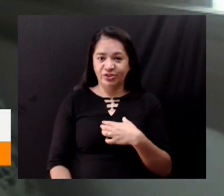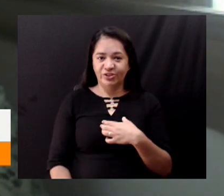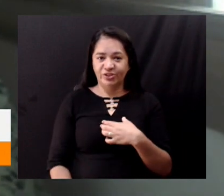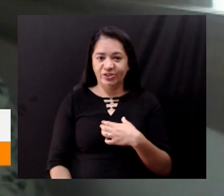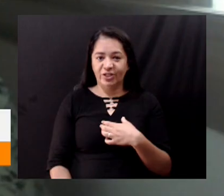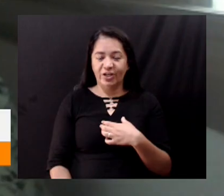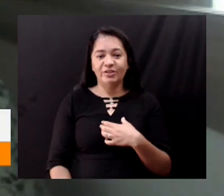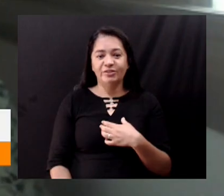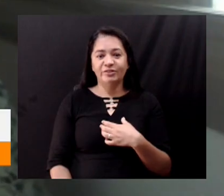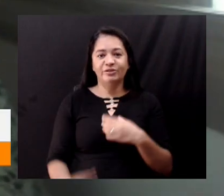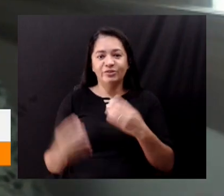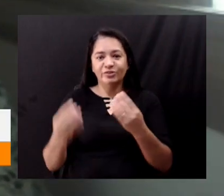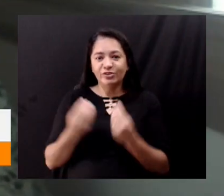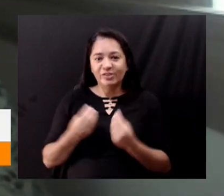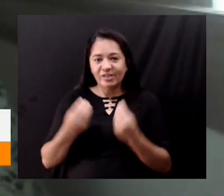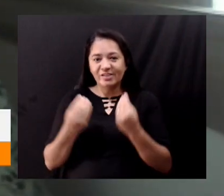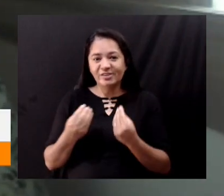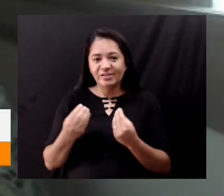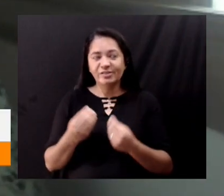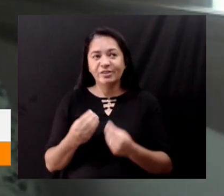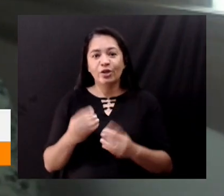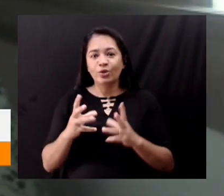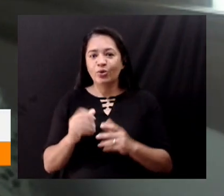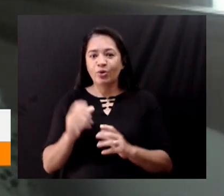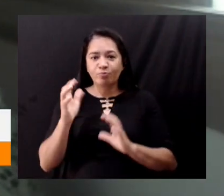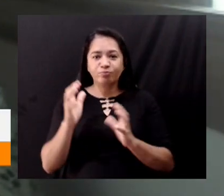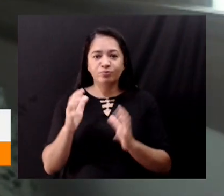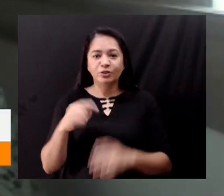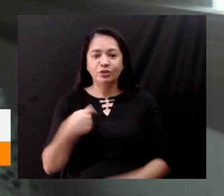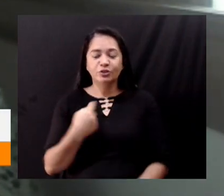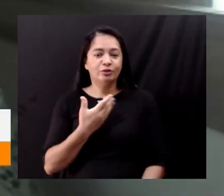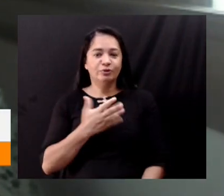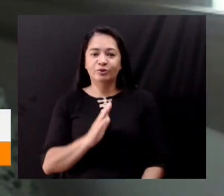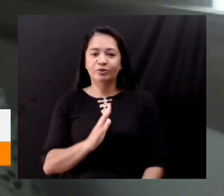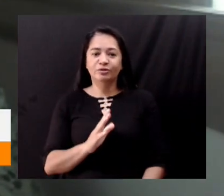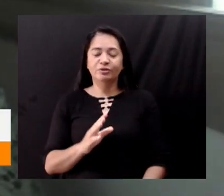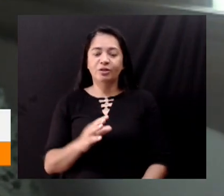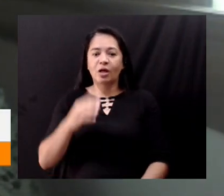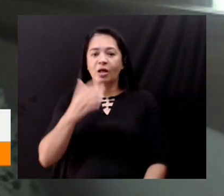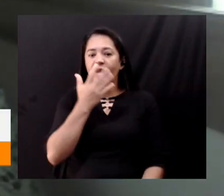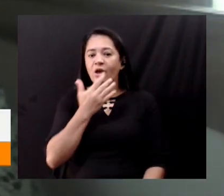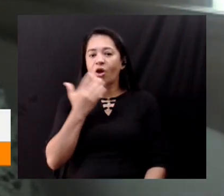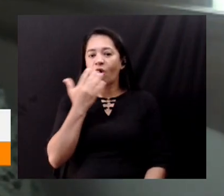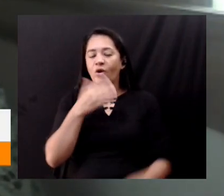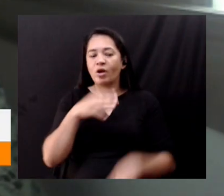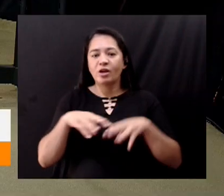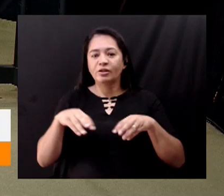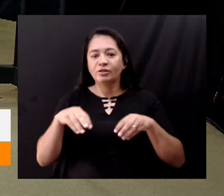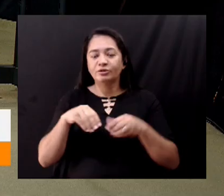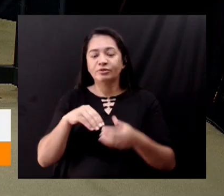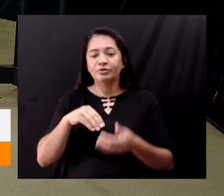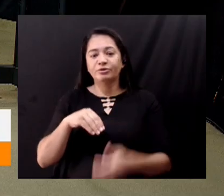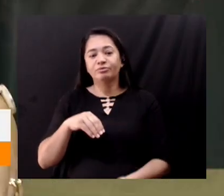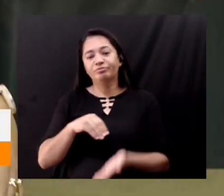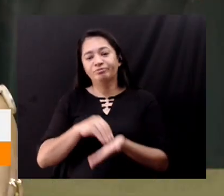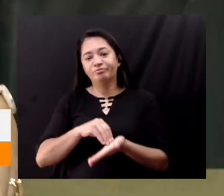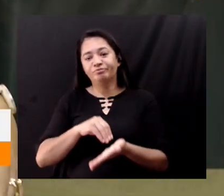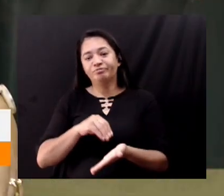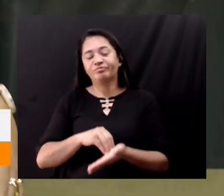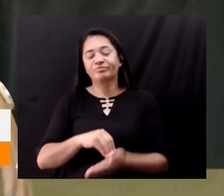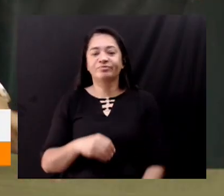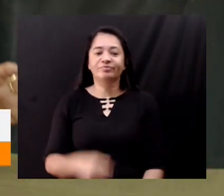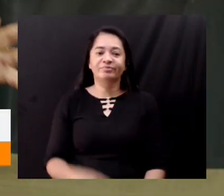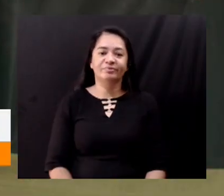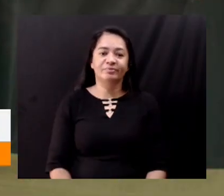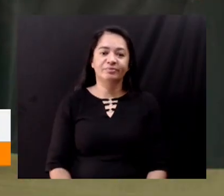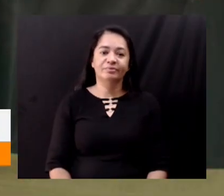durante o nosso dia, tudo que a gente não gostou, o açúcar acaba fazendo muita falta. Perfeito, perfeito. Então, ó, se